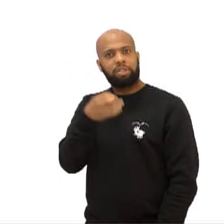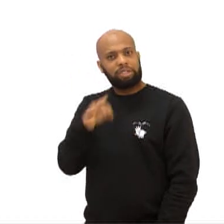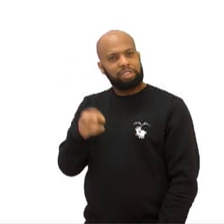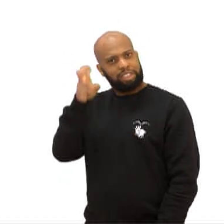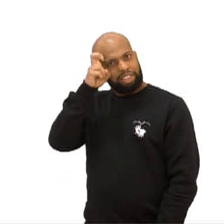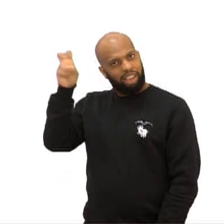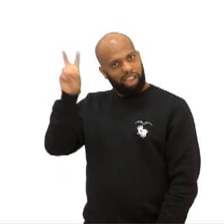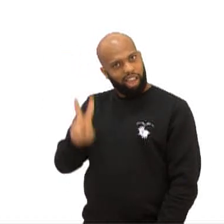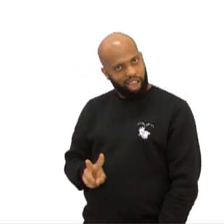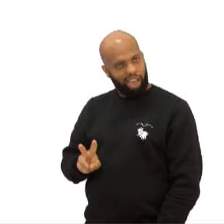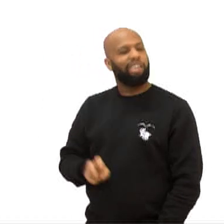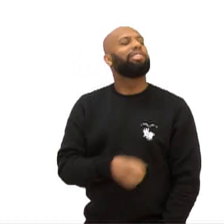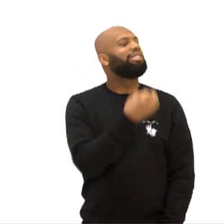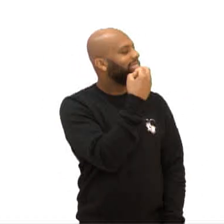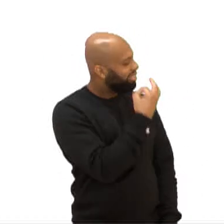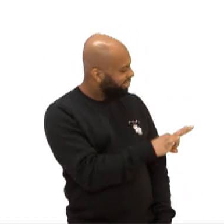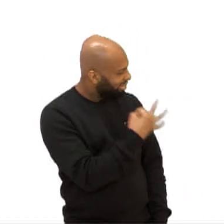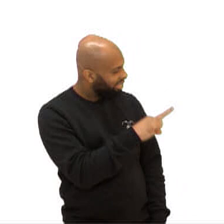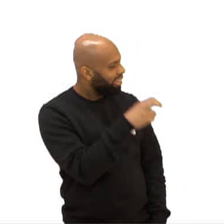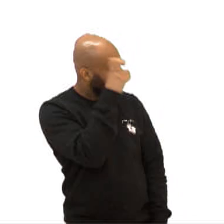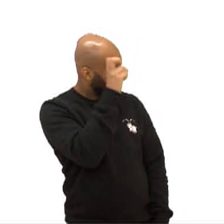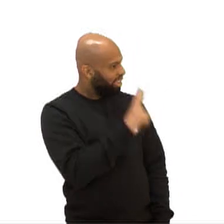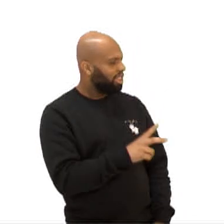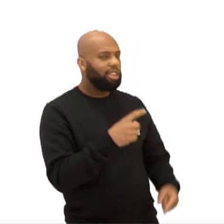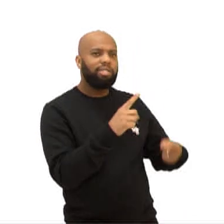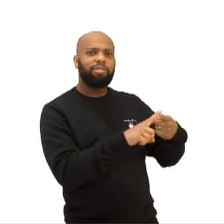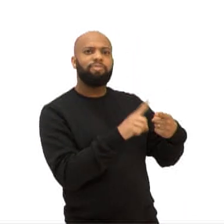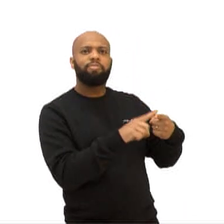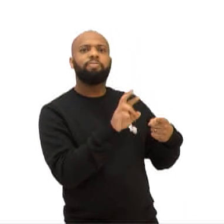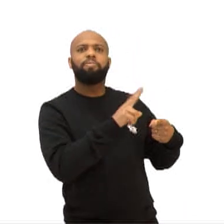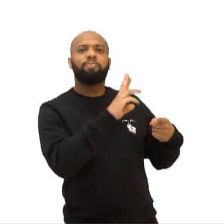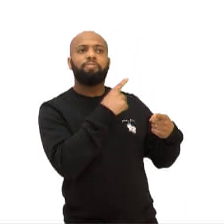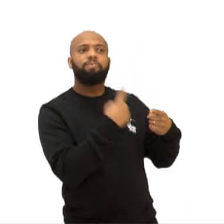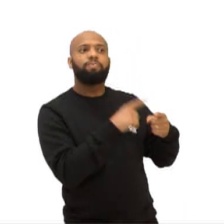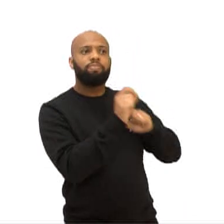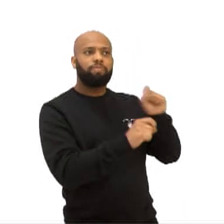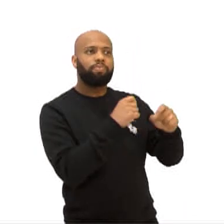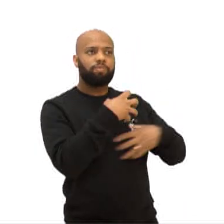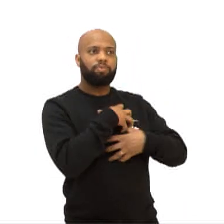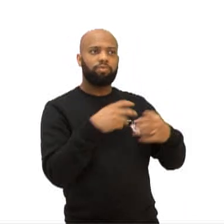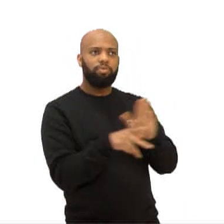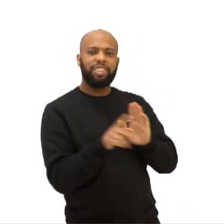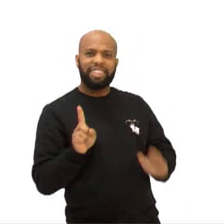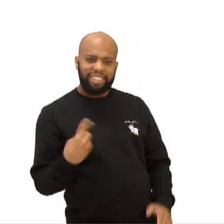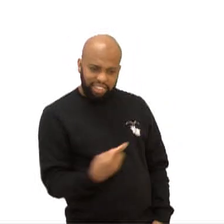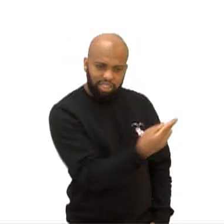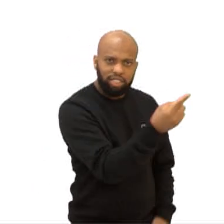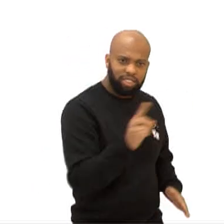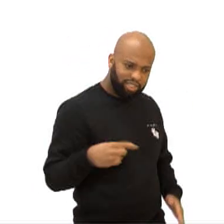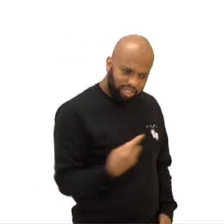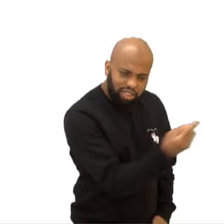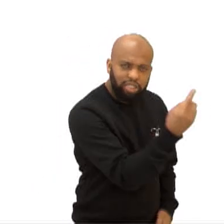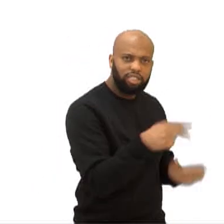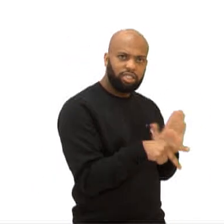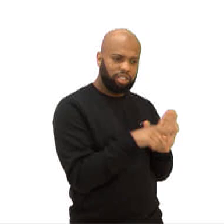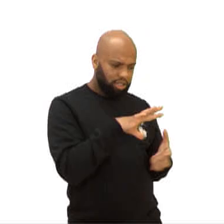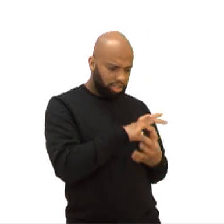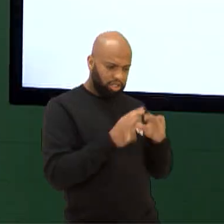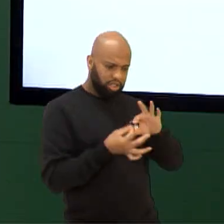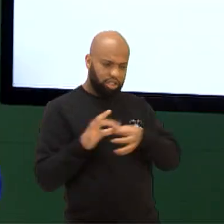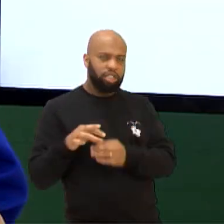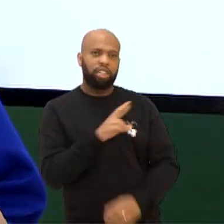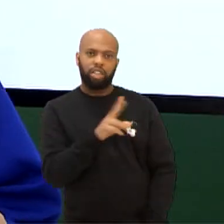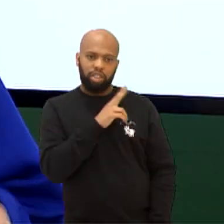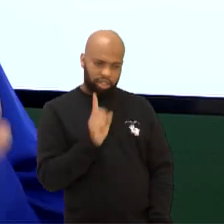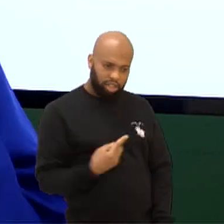Estão espertos. Por que não é a letra A, prof? Concentração urbana no interior do continente? Não, não